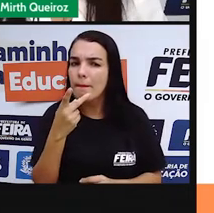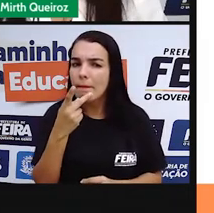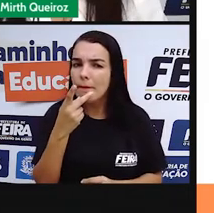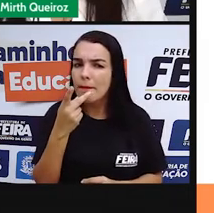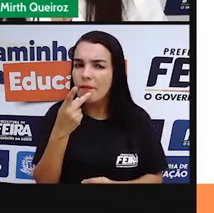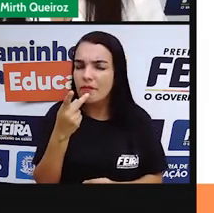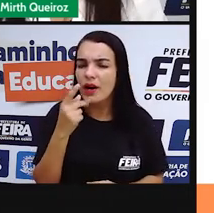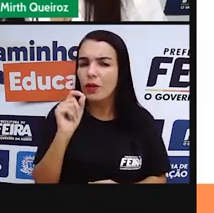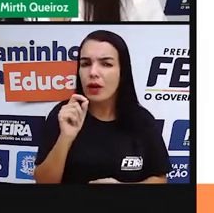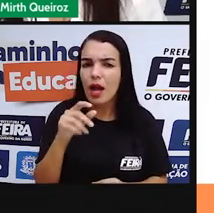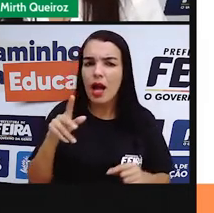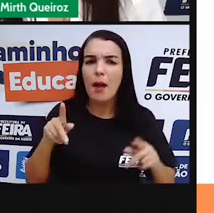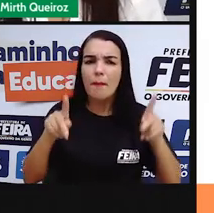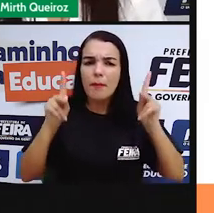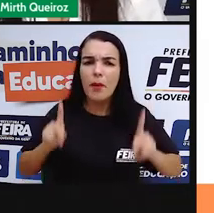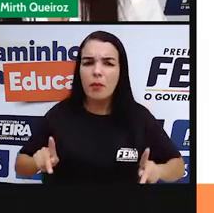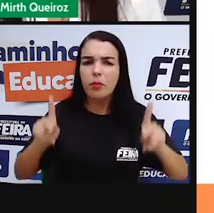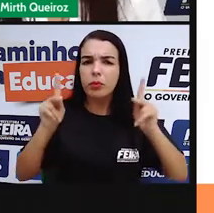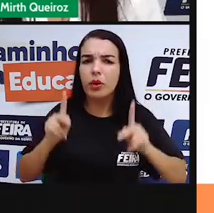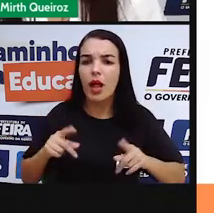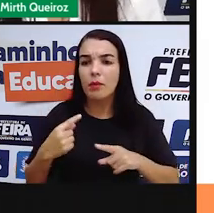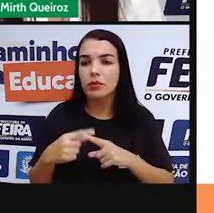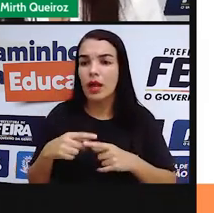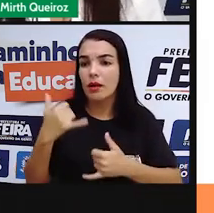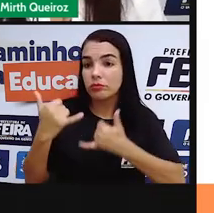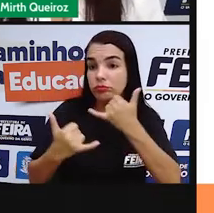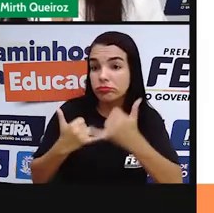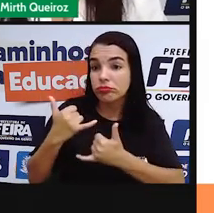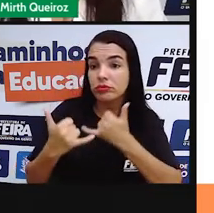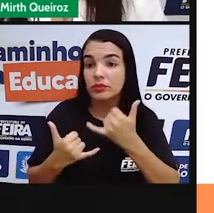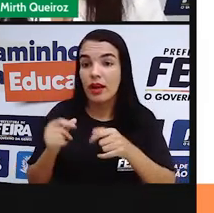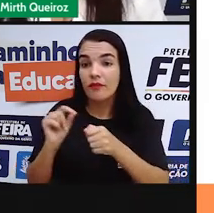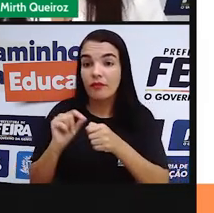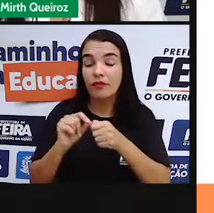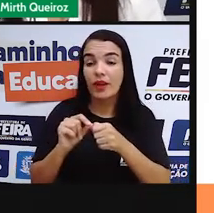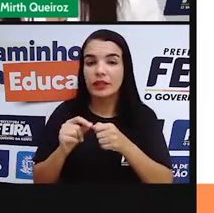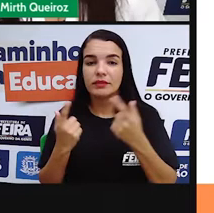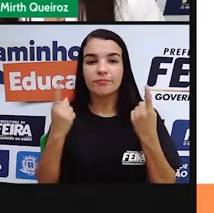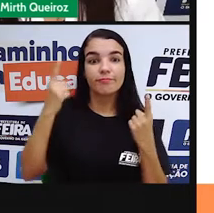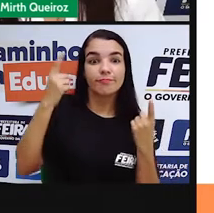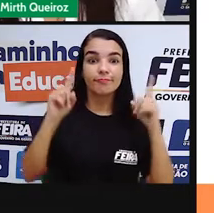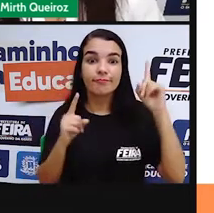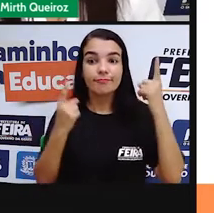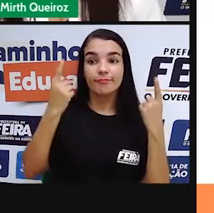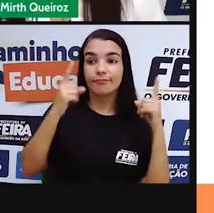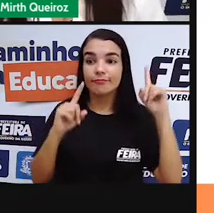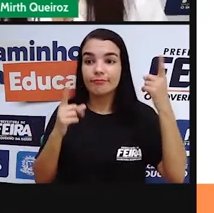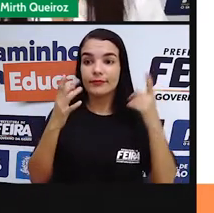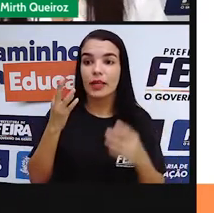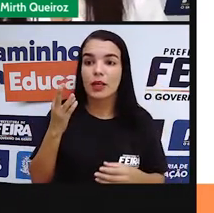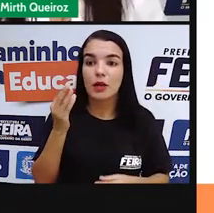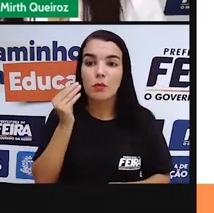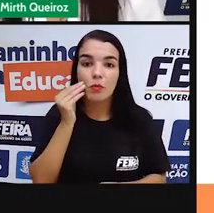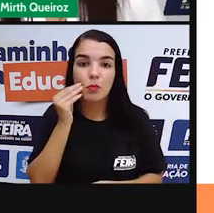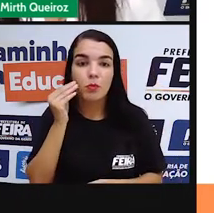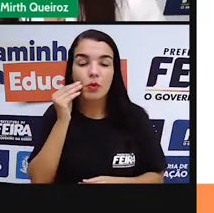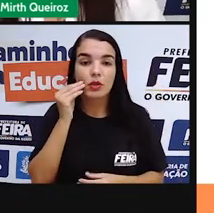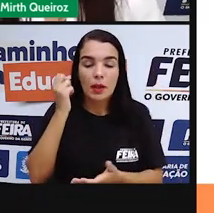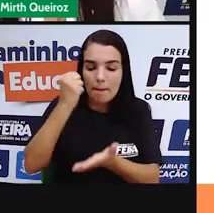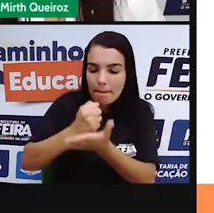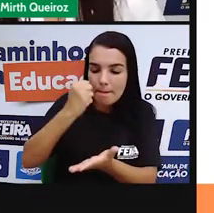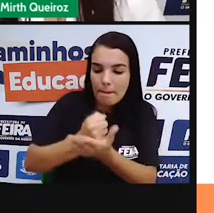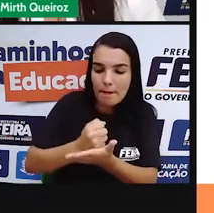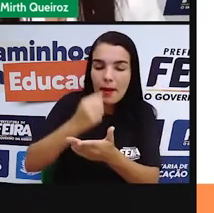crianças brincam como aqui, fazendo gestos que representam papel, pedra